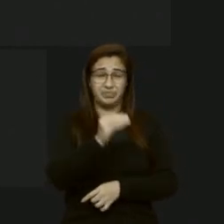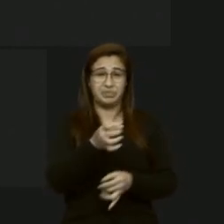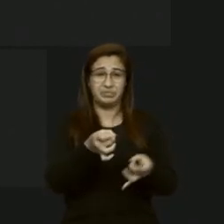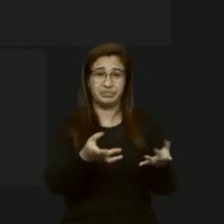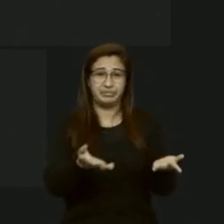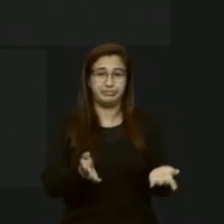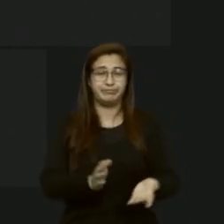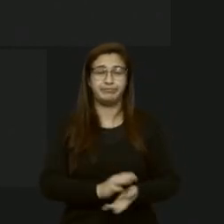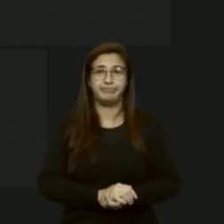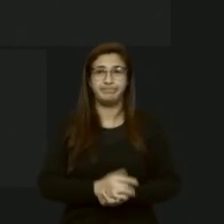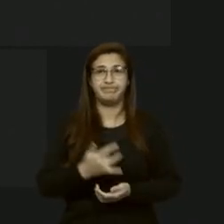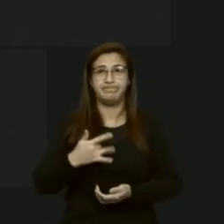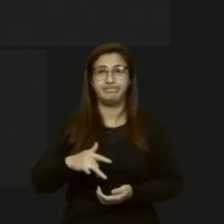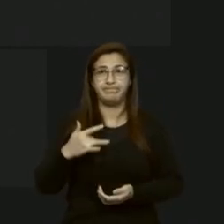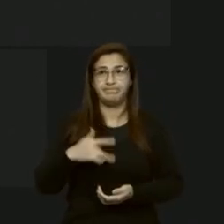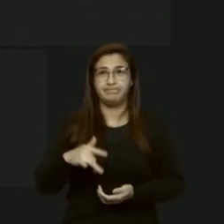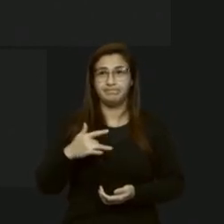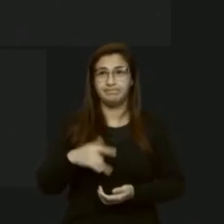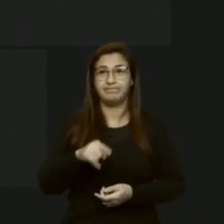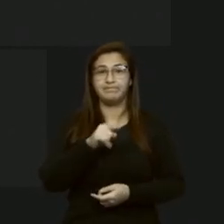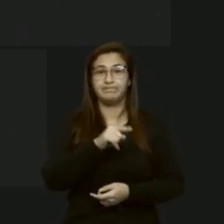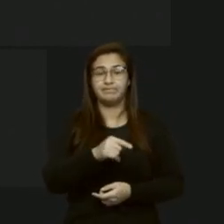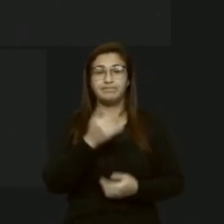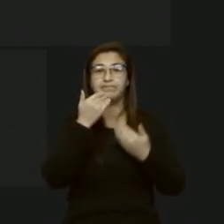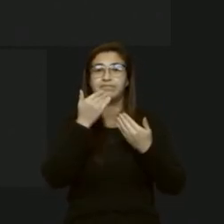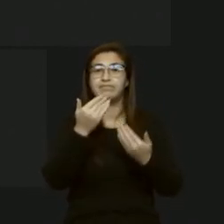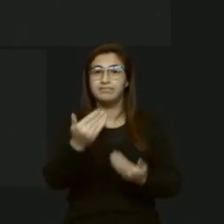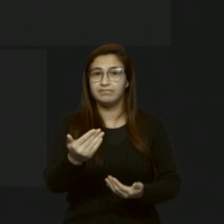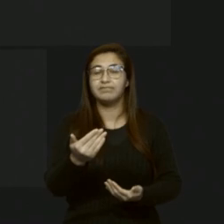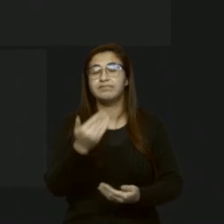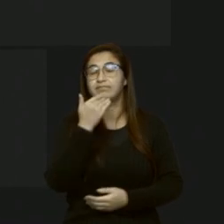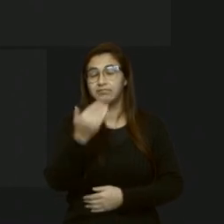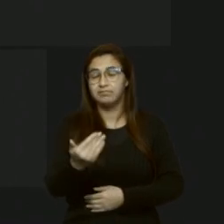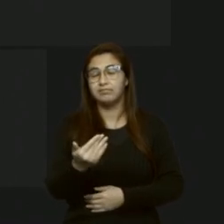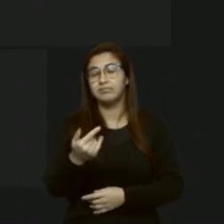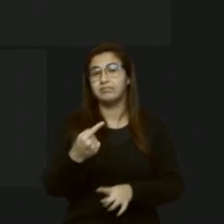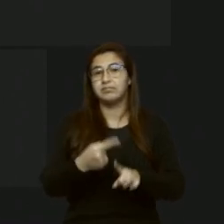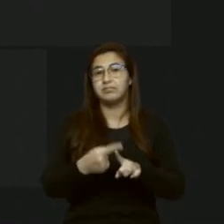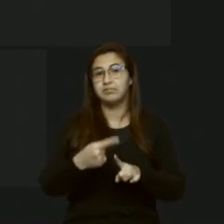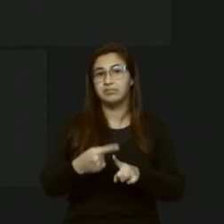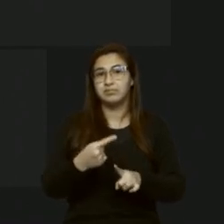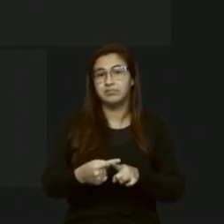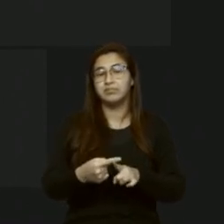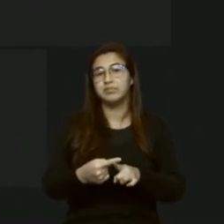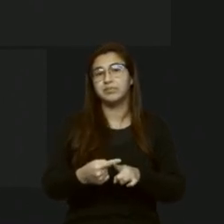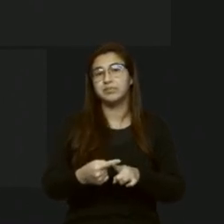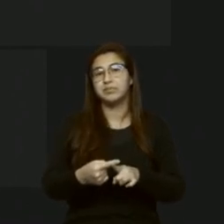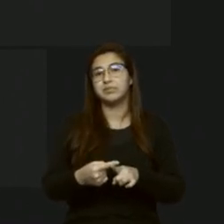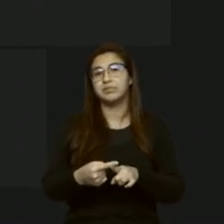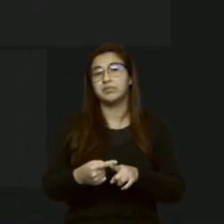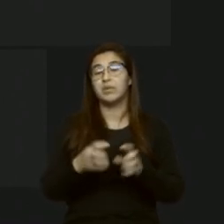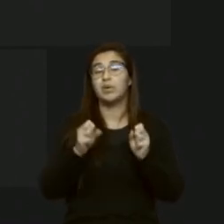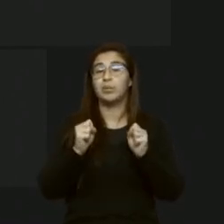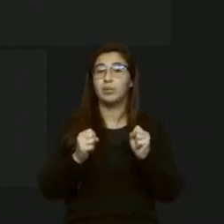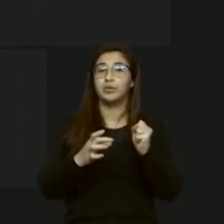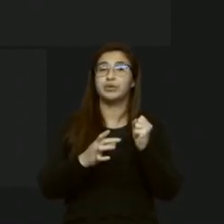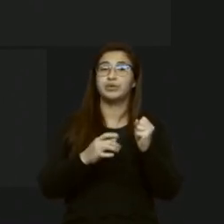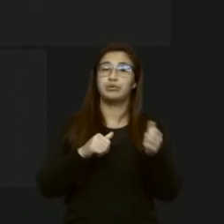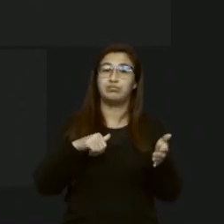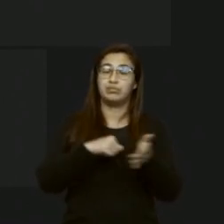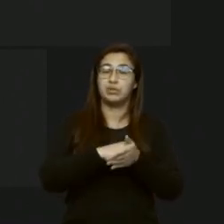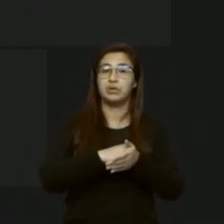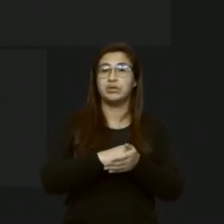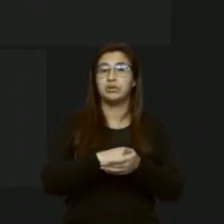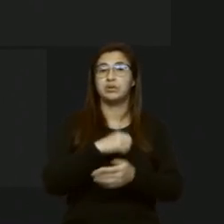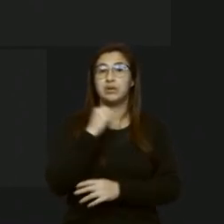Então, lastimável a situação, fica esse apelo aí, né, porque é inseguro o risco de acidentes, o risco de realmente acontecer algo